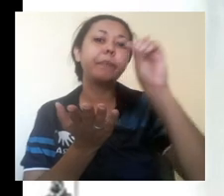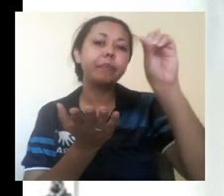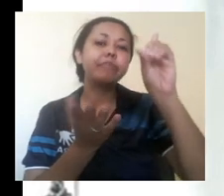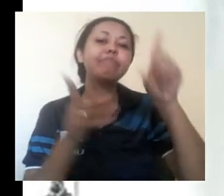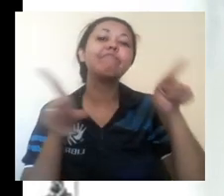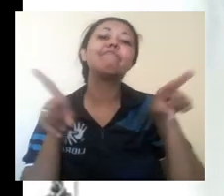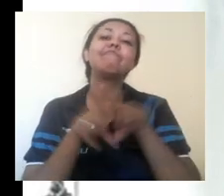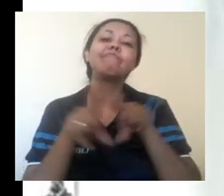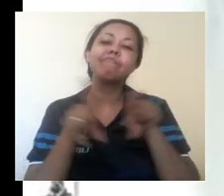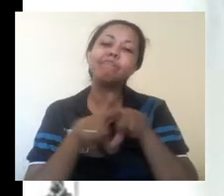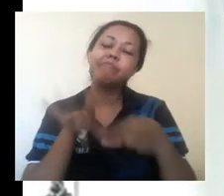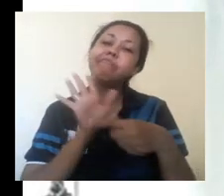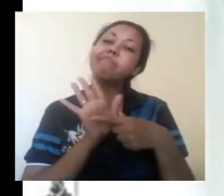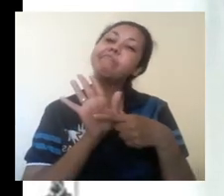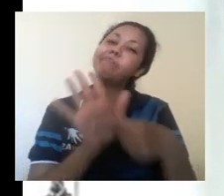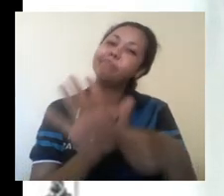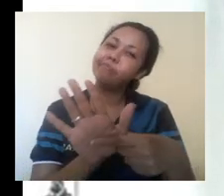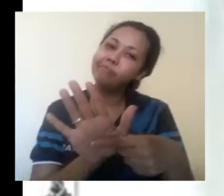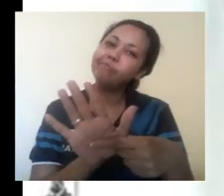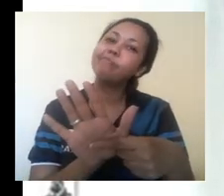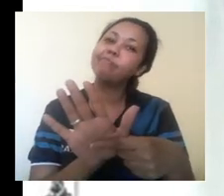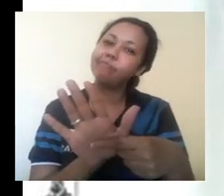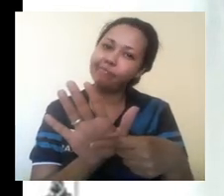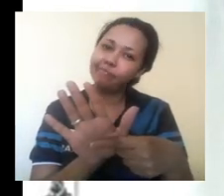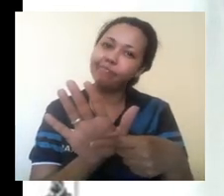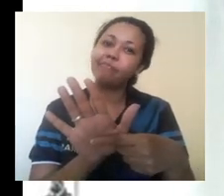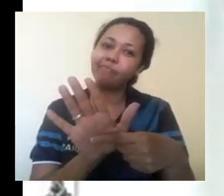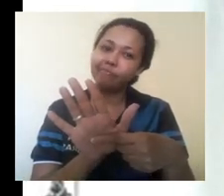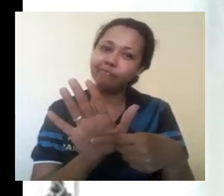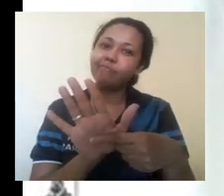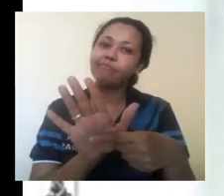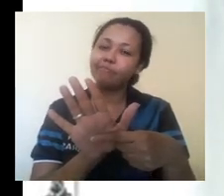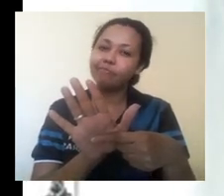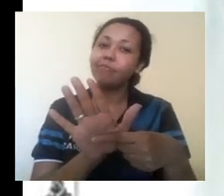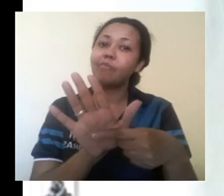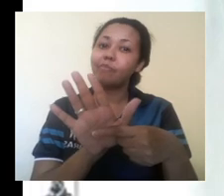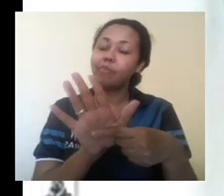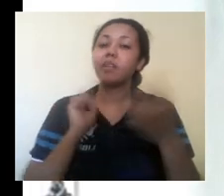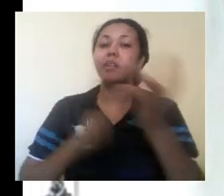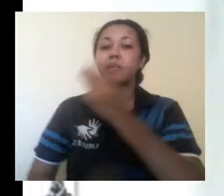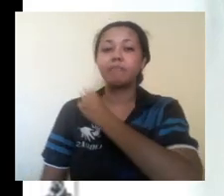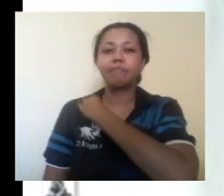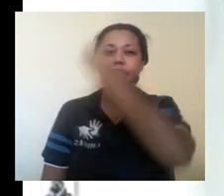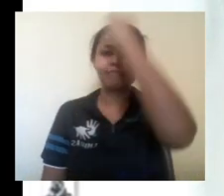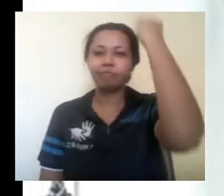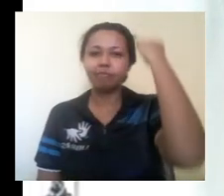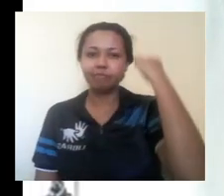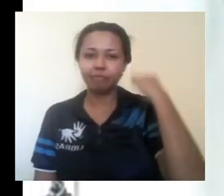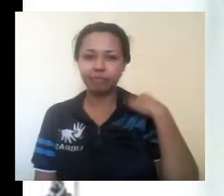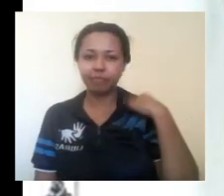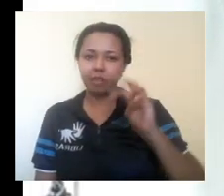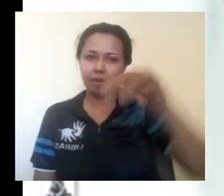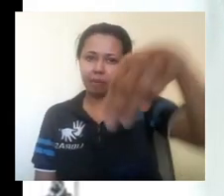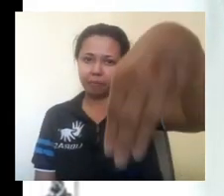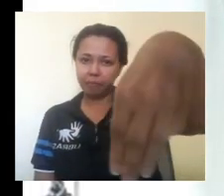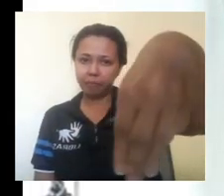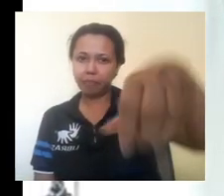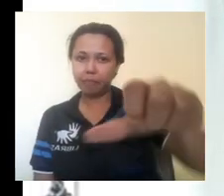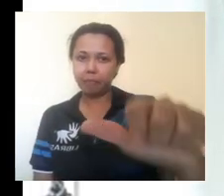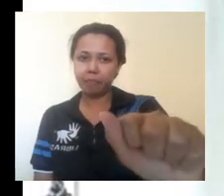a passagem aonde diz isso, porque na Bíblia tem um trecho aonde diz que Maria guardava todas as coisas em seu